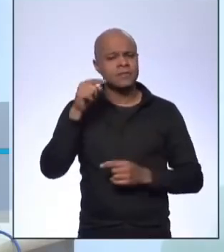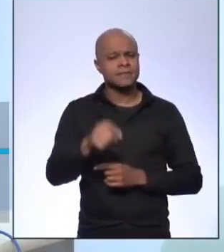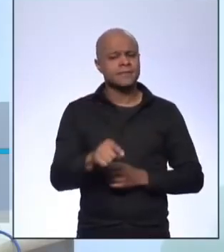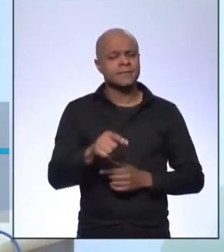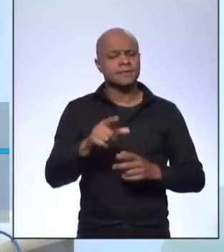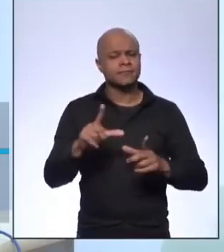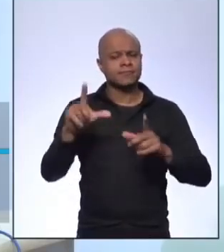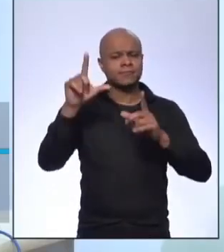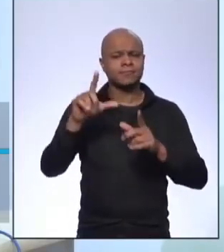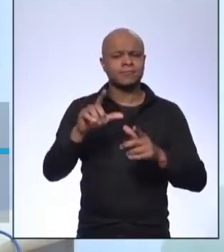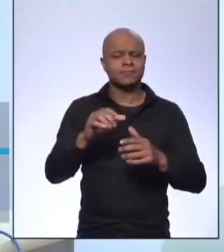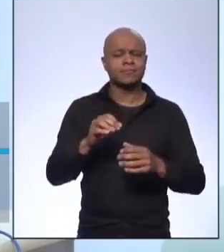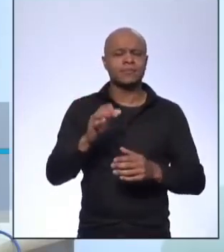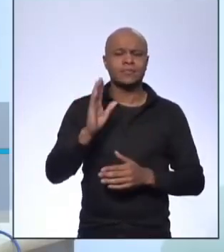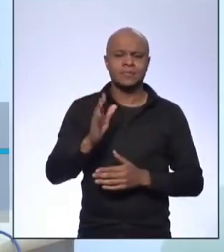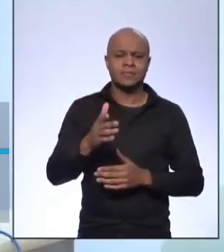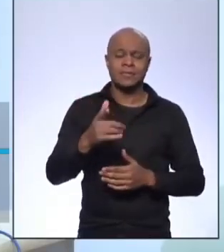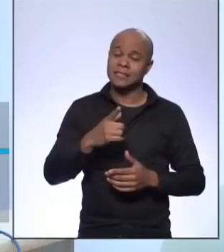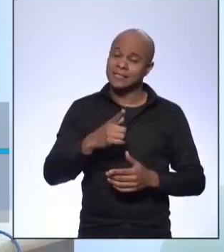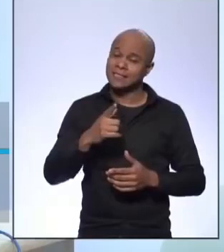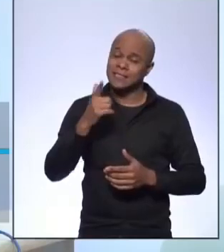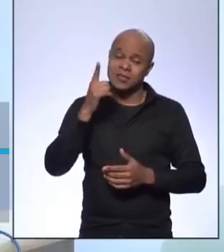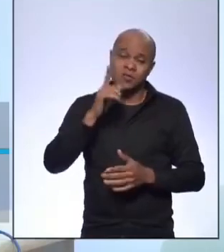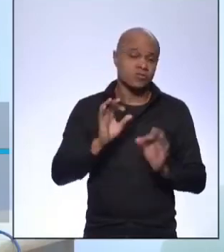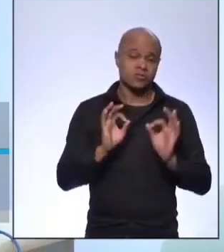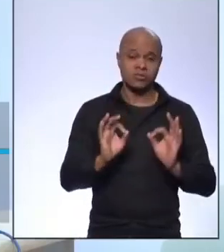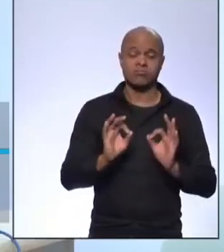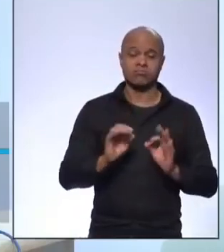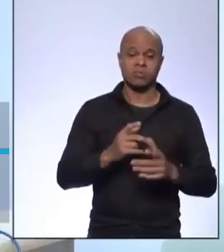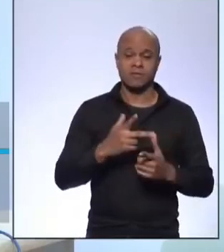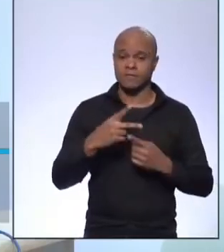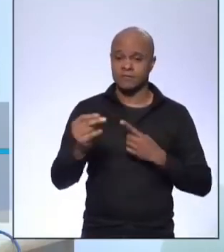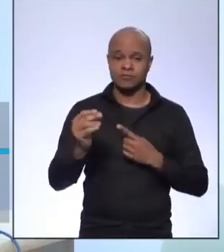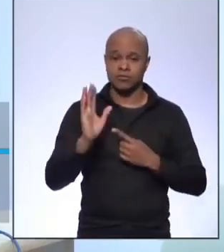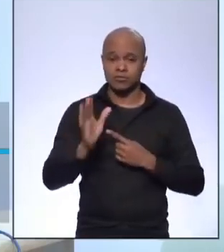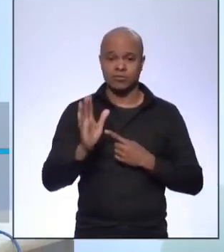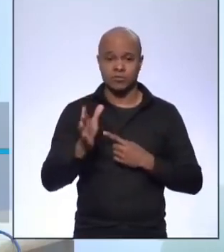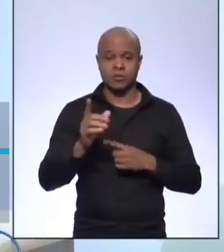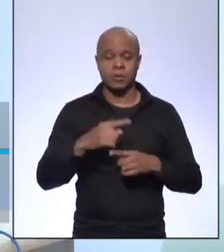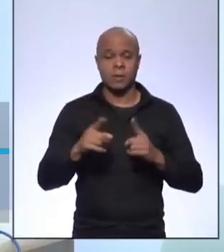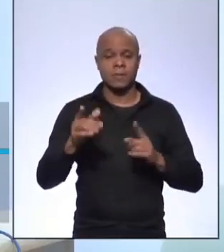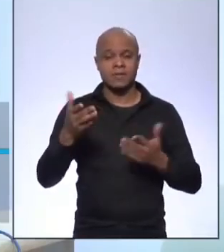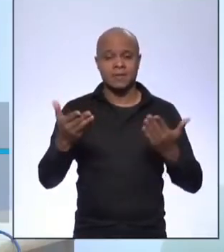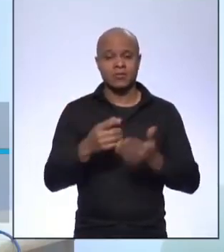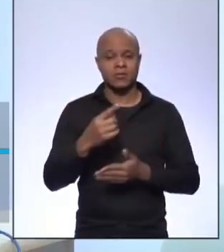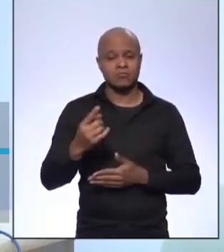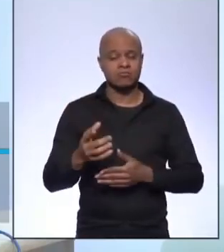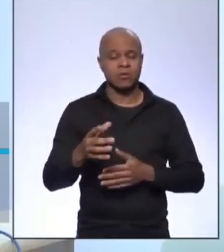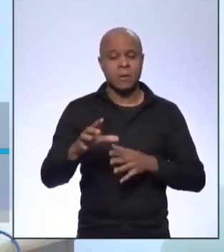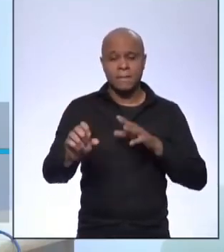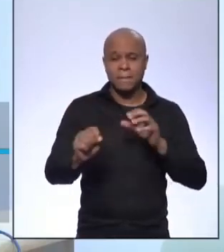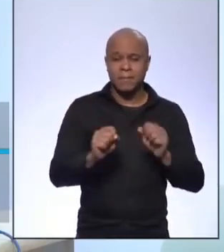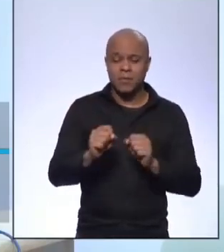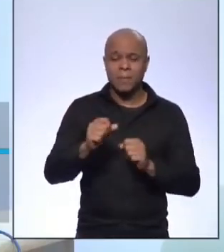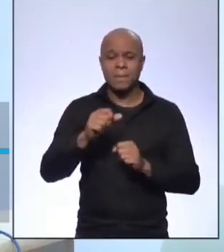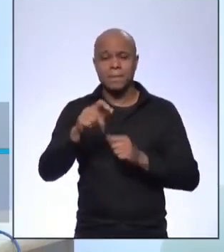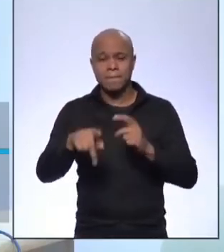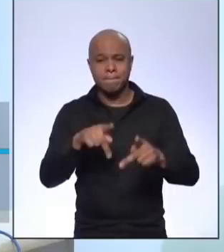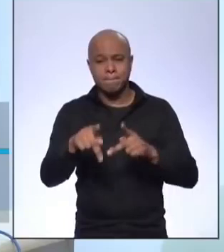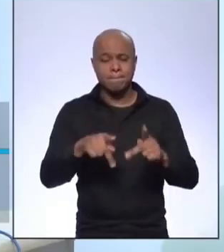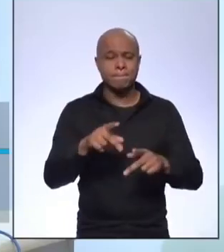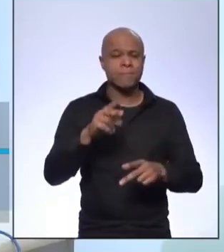os astecas já estão conquistados, né? Agora é o momento da exploração do povo asteca, assim como na